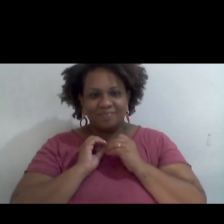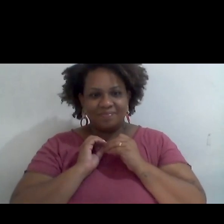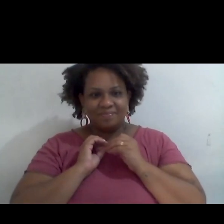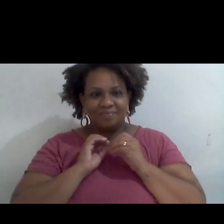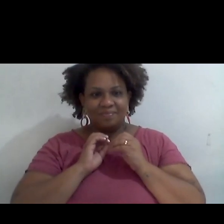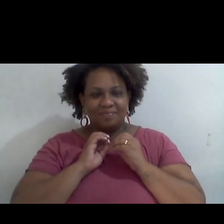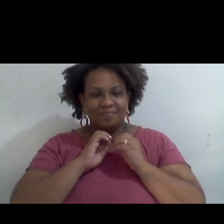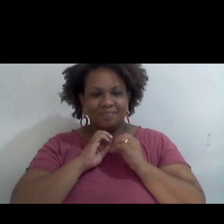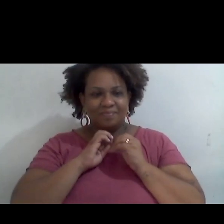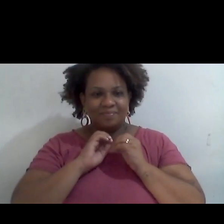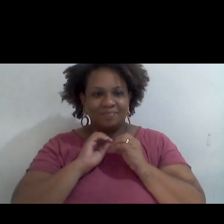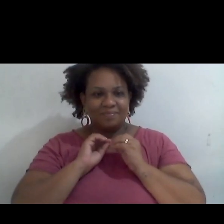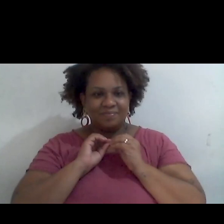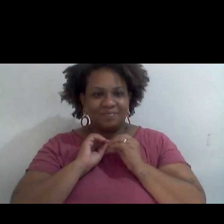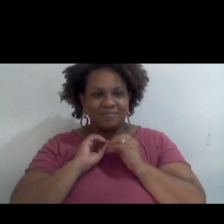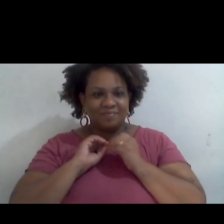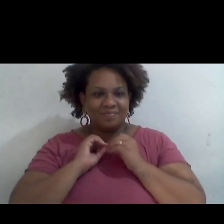Não, o caderno.